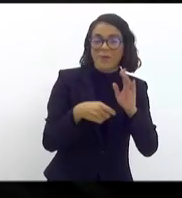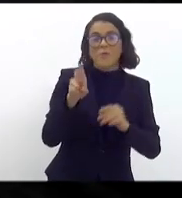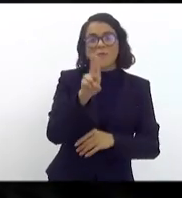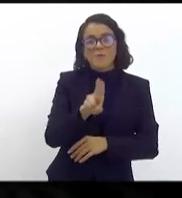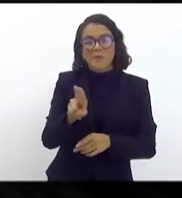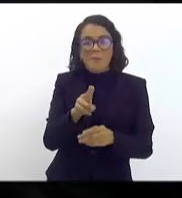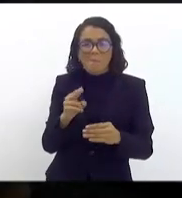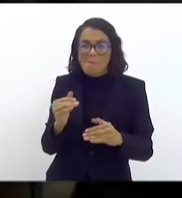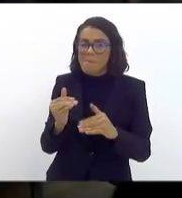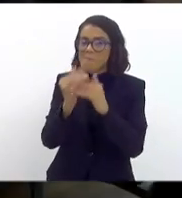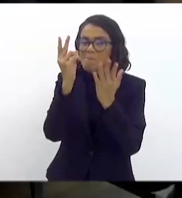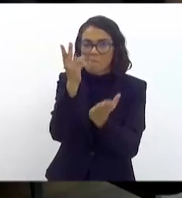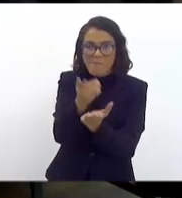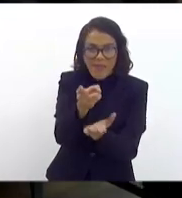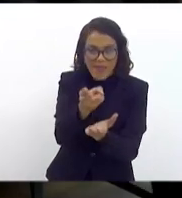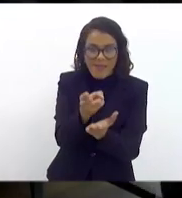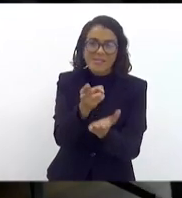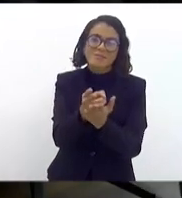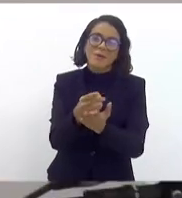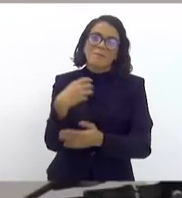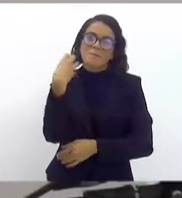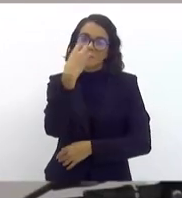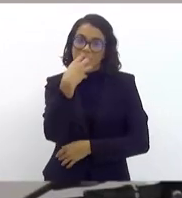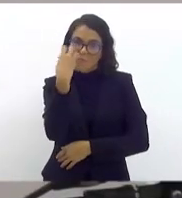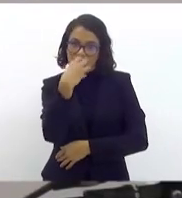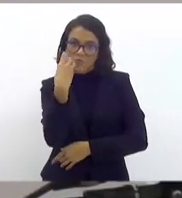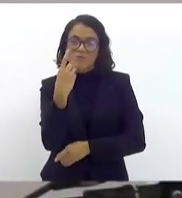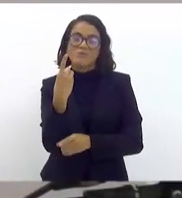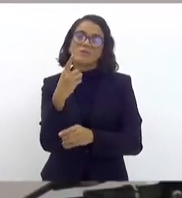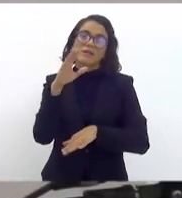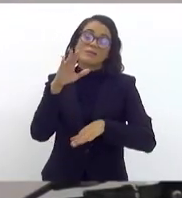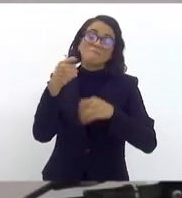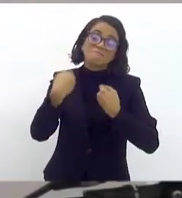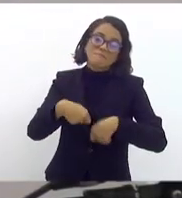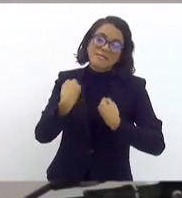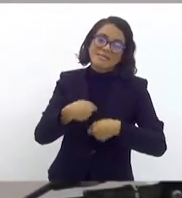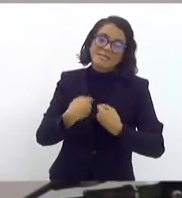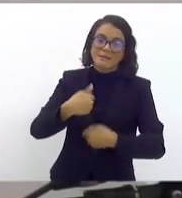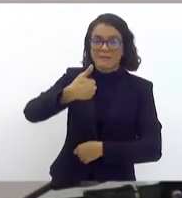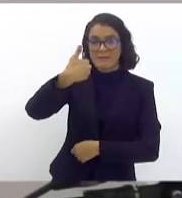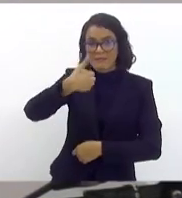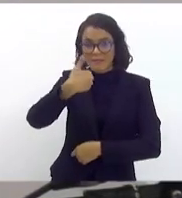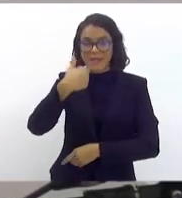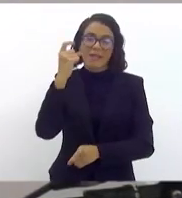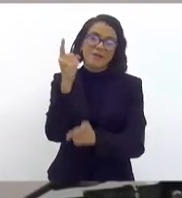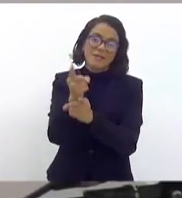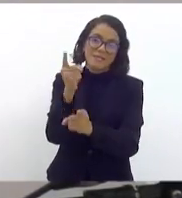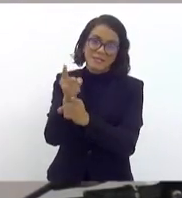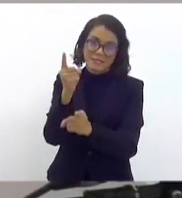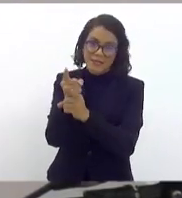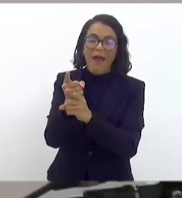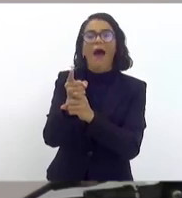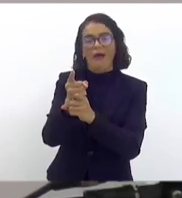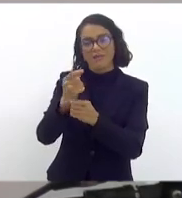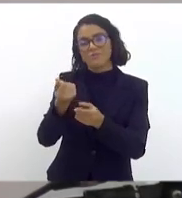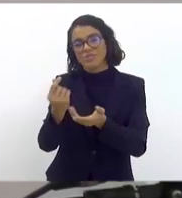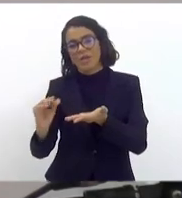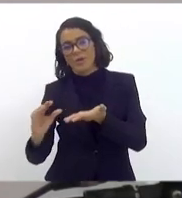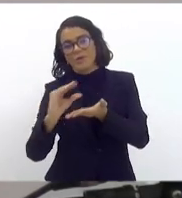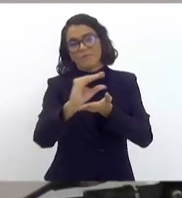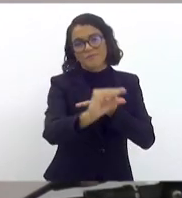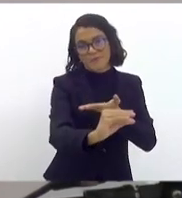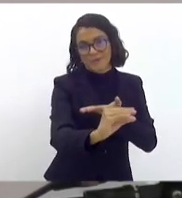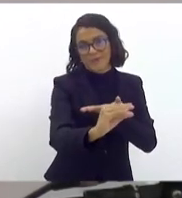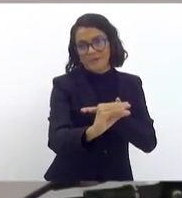o mesmo procedimento para os fonogramas pendentes de identificação. Quando identificados, liberam-se os créditos para os